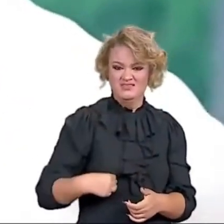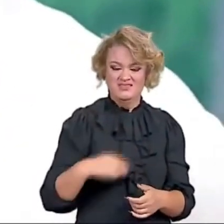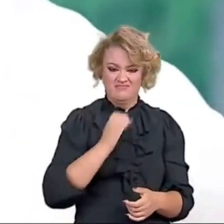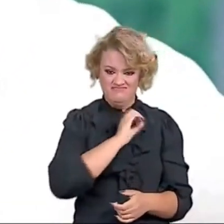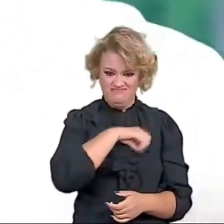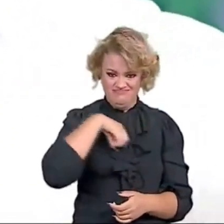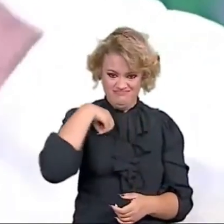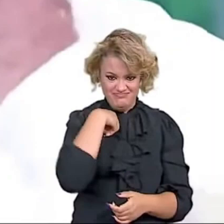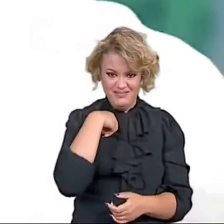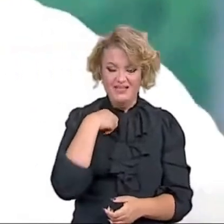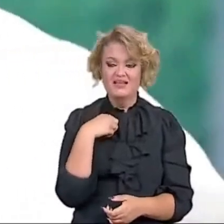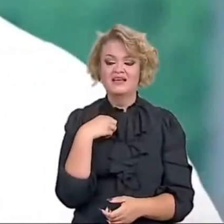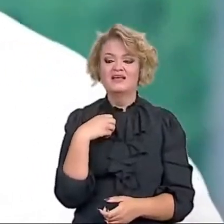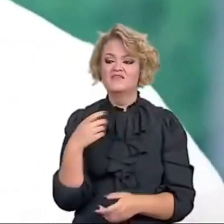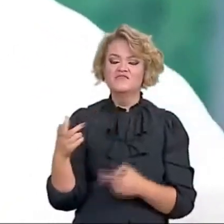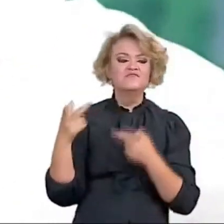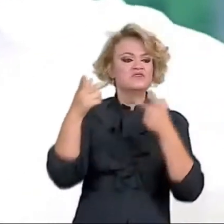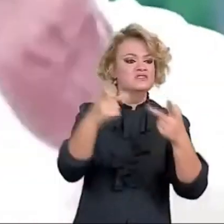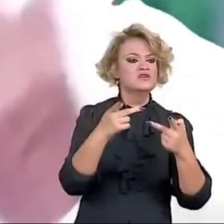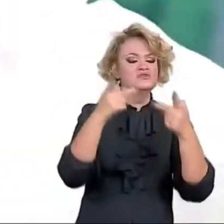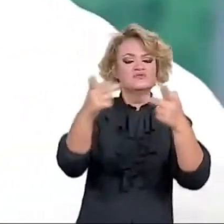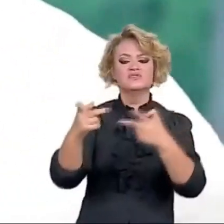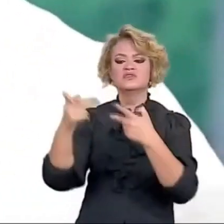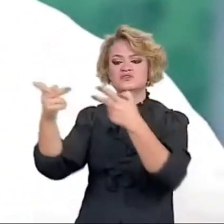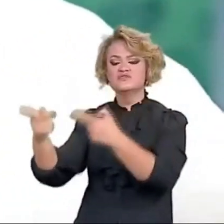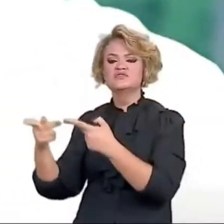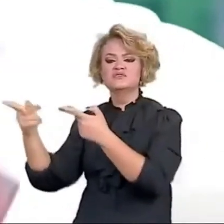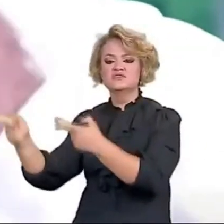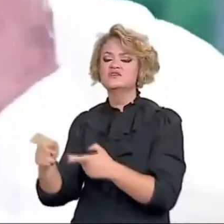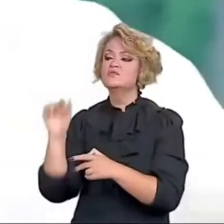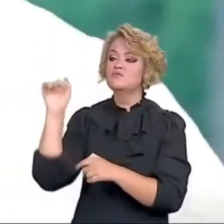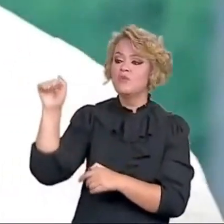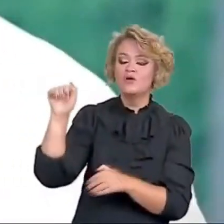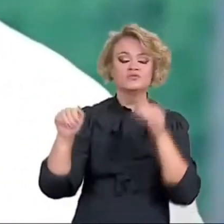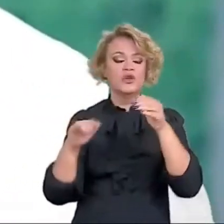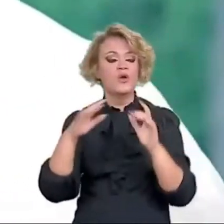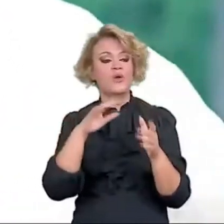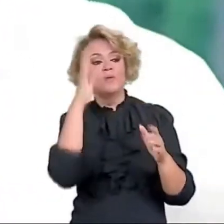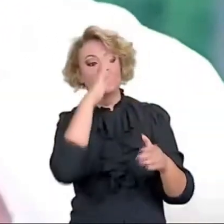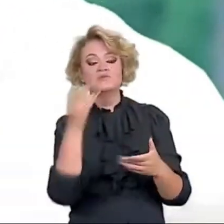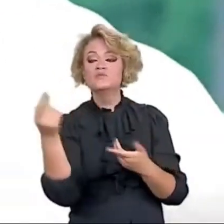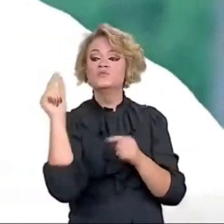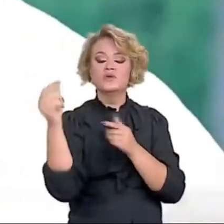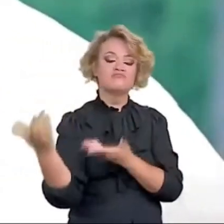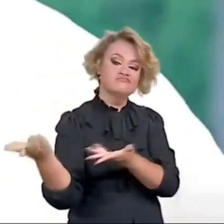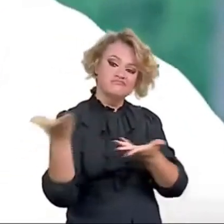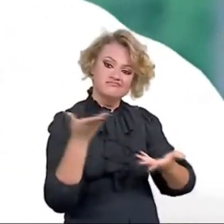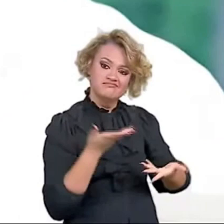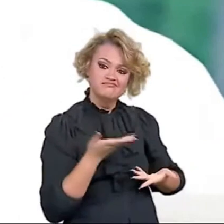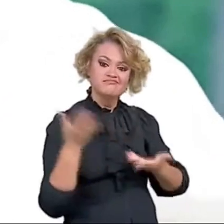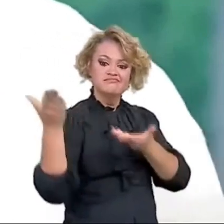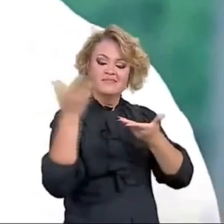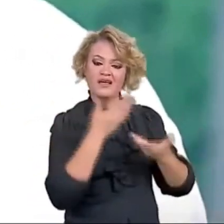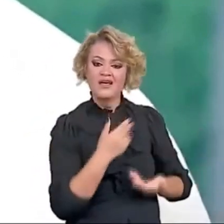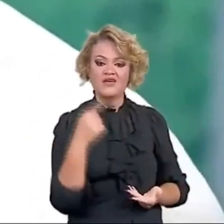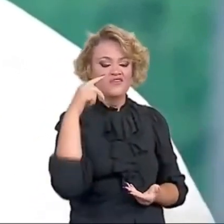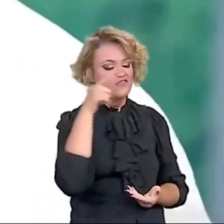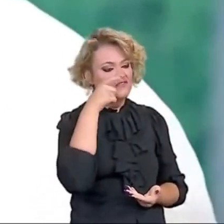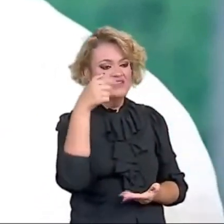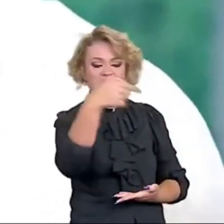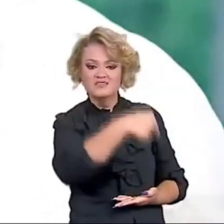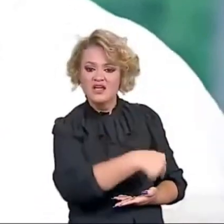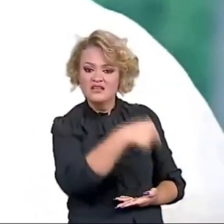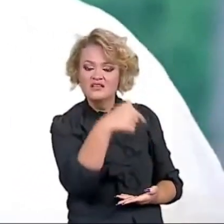sabe, visite mais o mundo, fale mais do Brasil, traga mais gente aqui para conhecer o Brasil, para visitar o Brasil, para ver as coisas